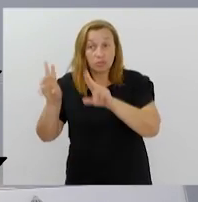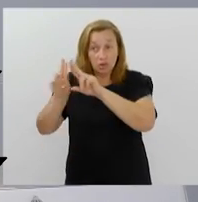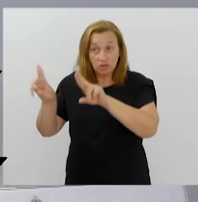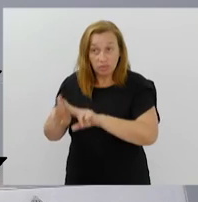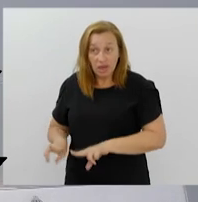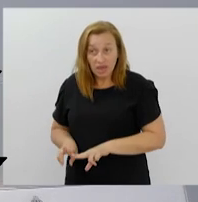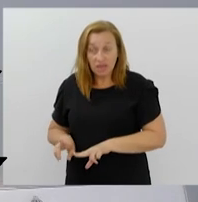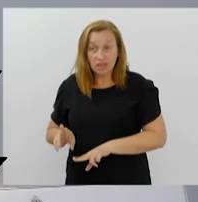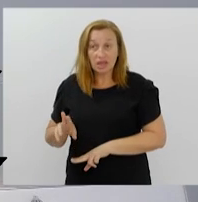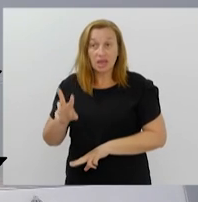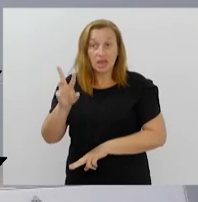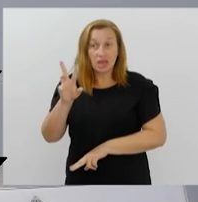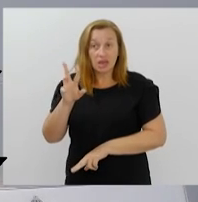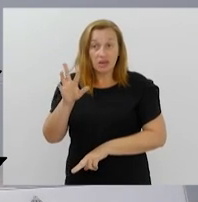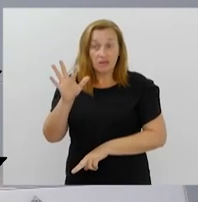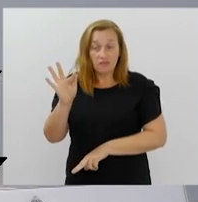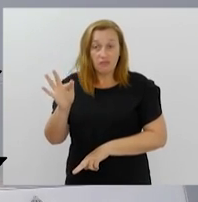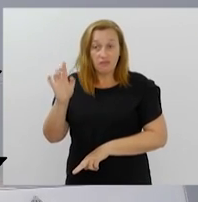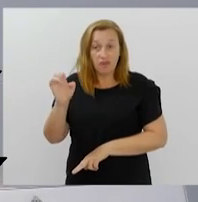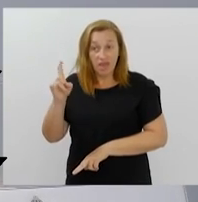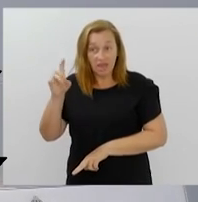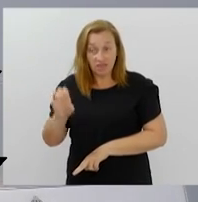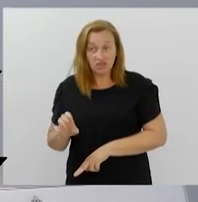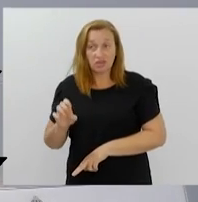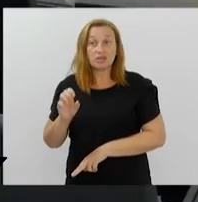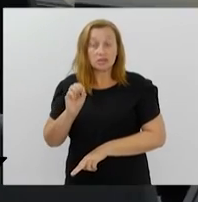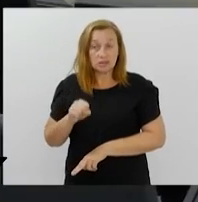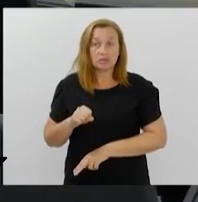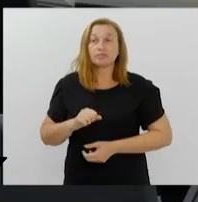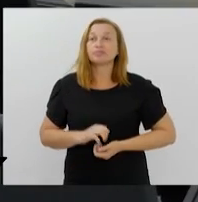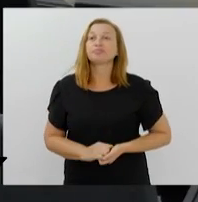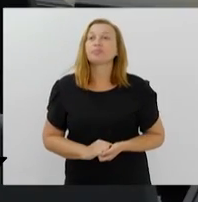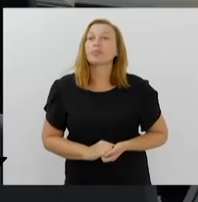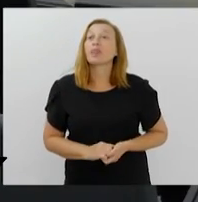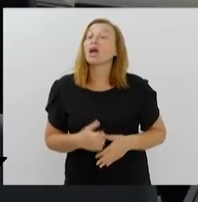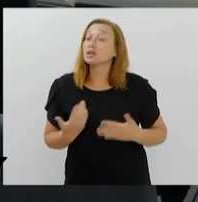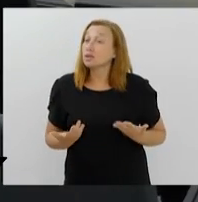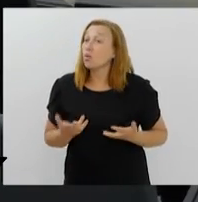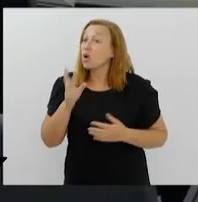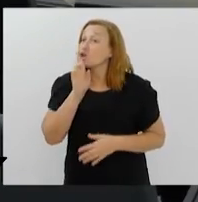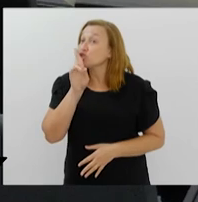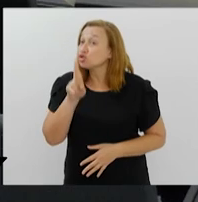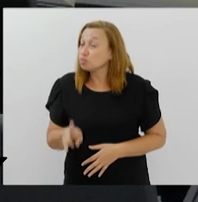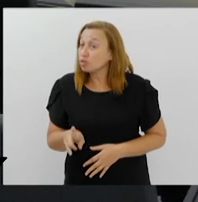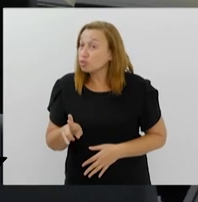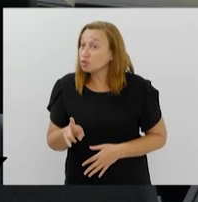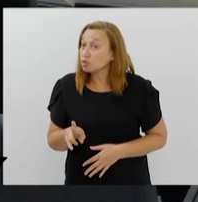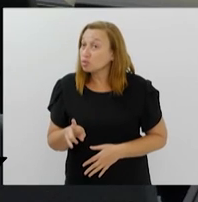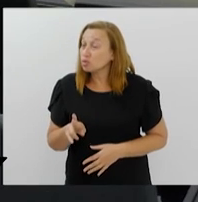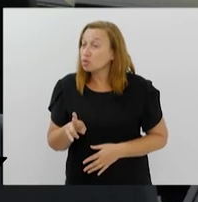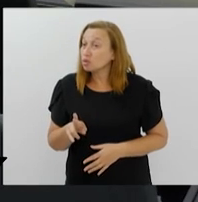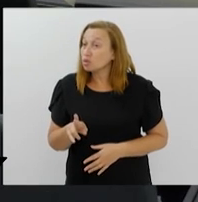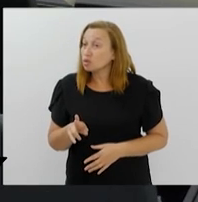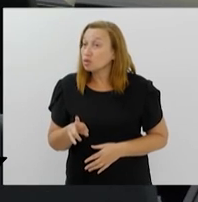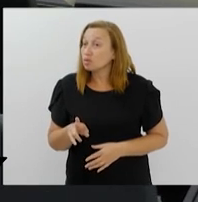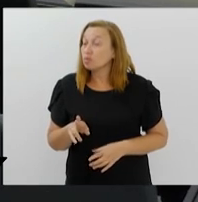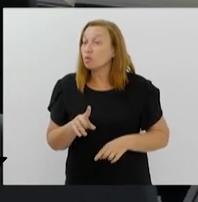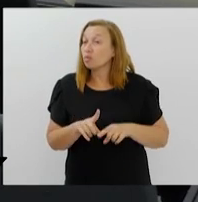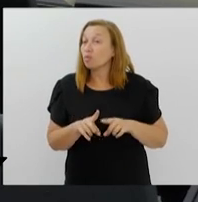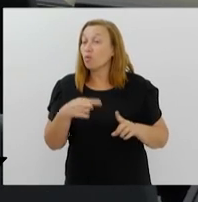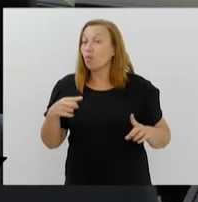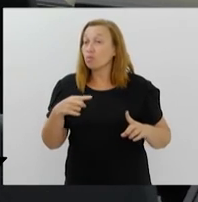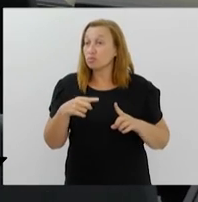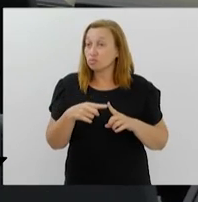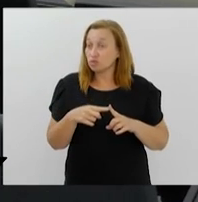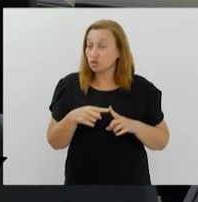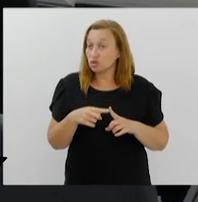aqui nessa comissão represento a Unimed ferge nessa comissão V excelência sim então responde pelo objeto dessa CPI que são as